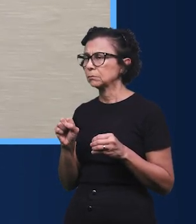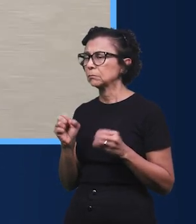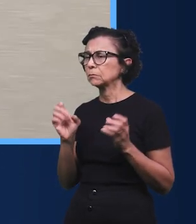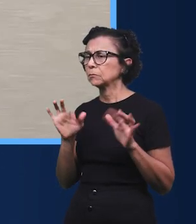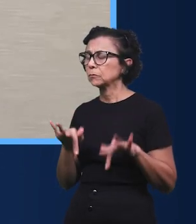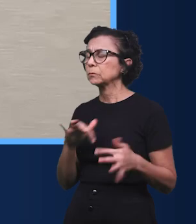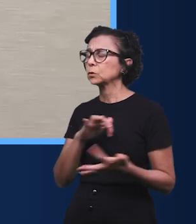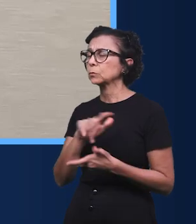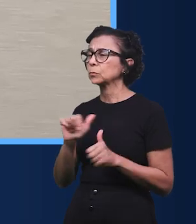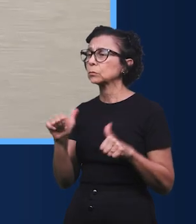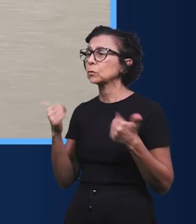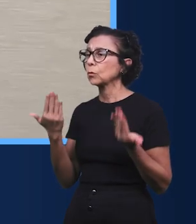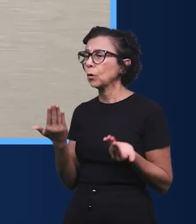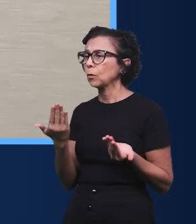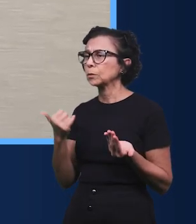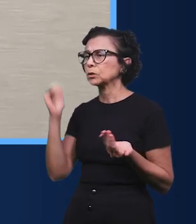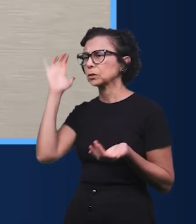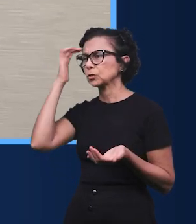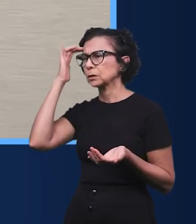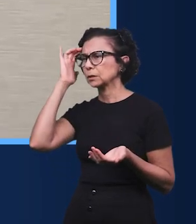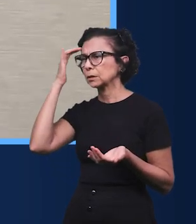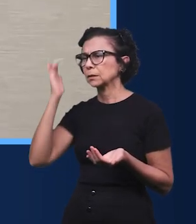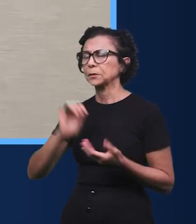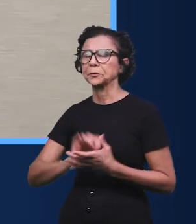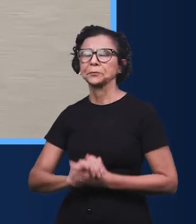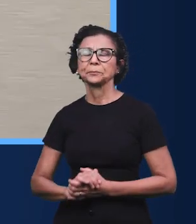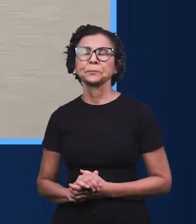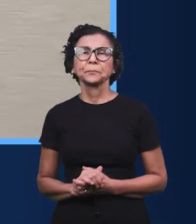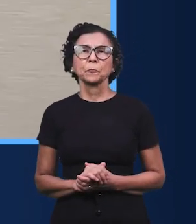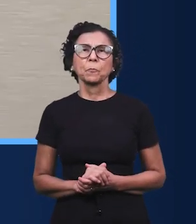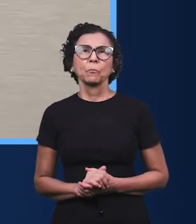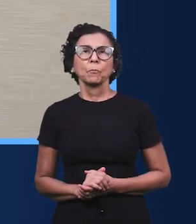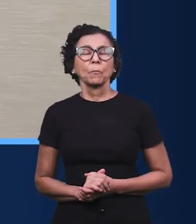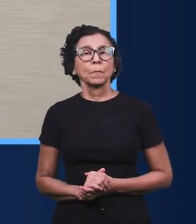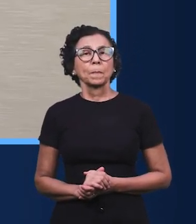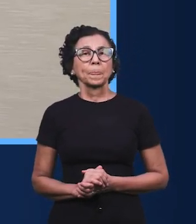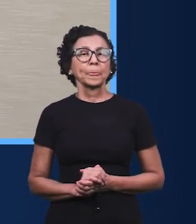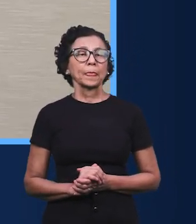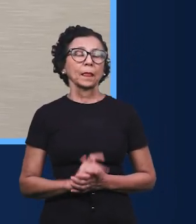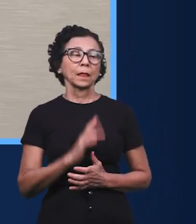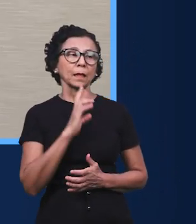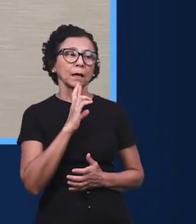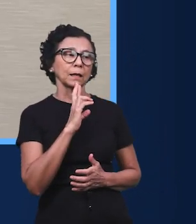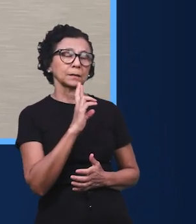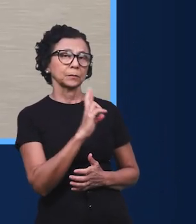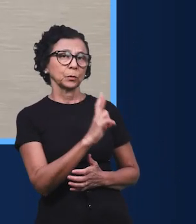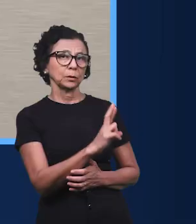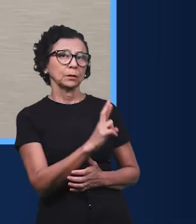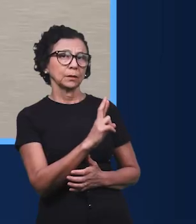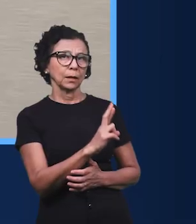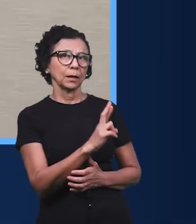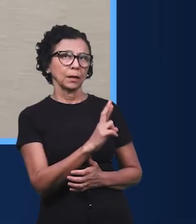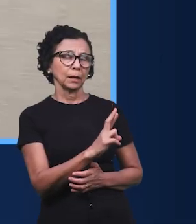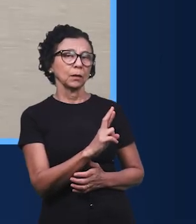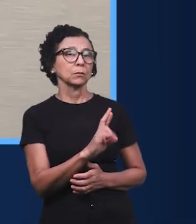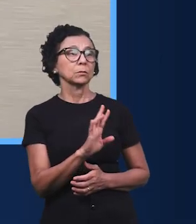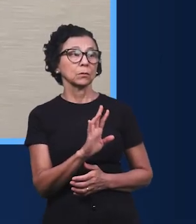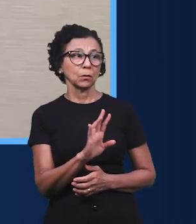tinham com relação a este momento profético que nós estamos vivendo. E Jesus diz que